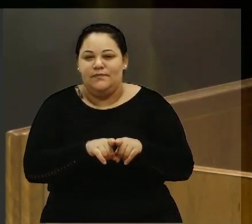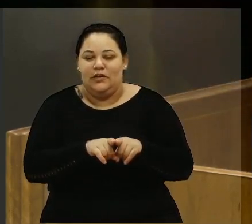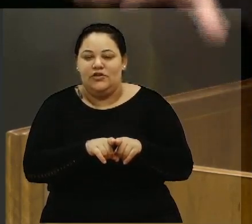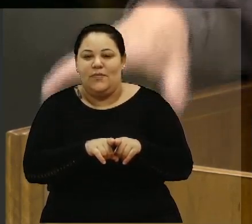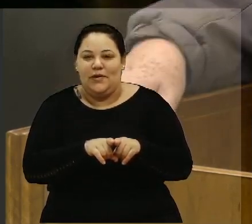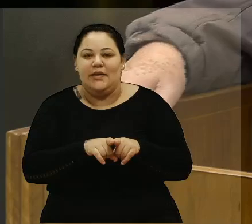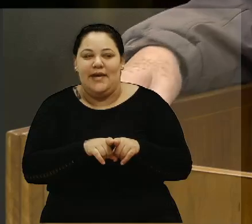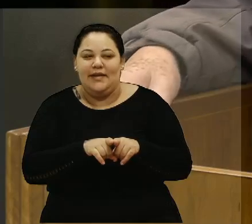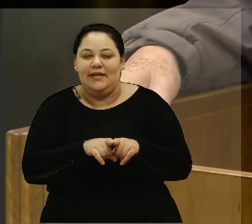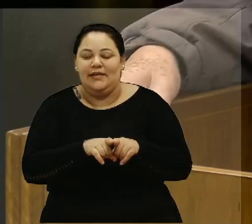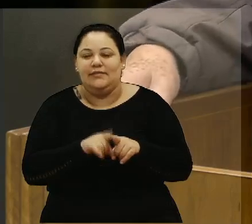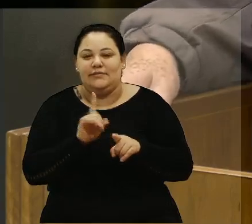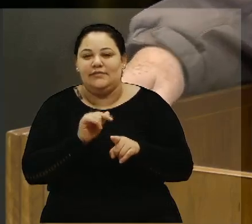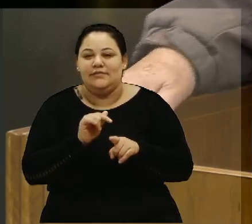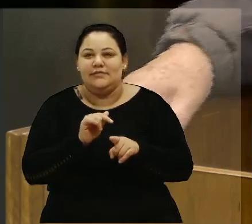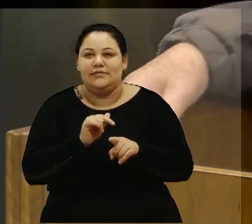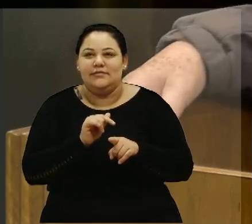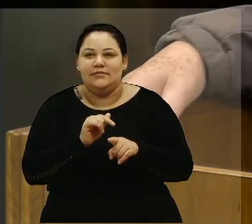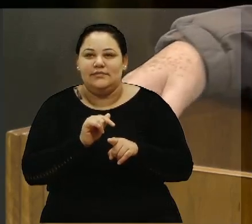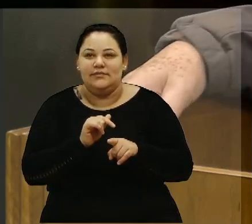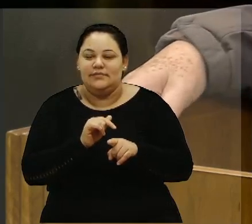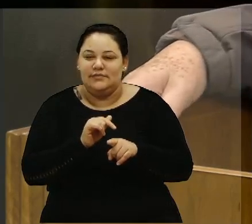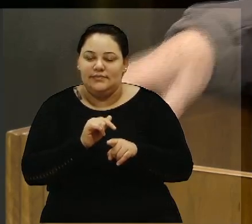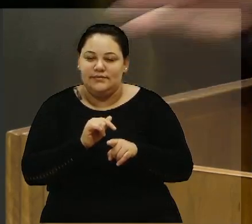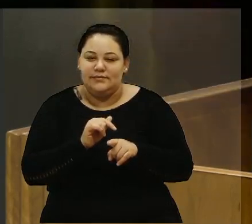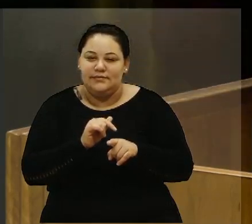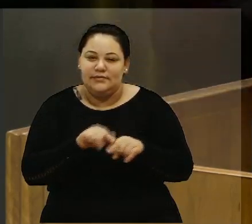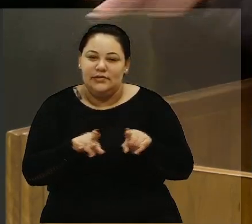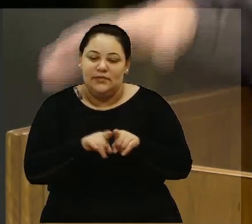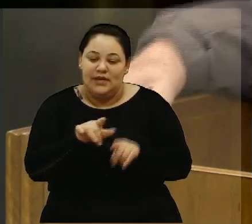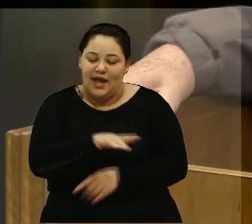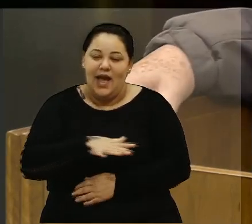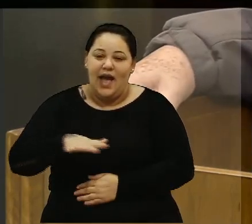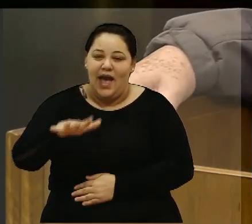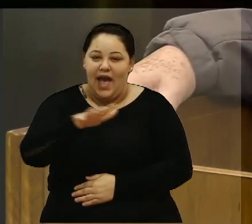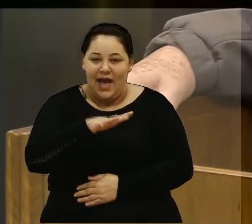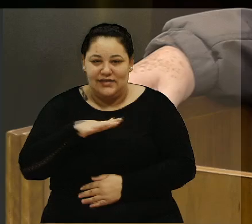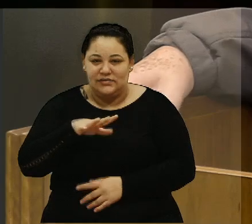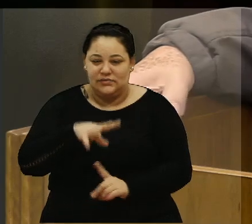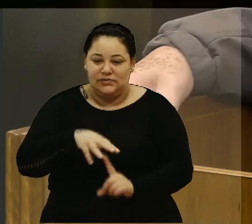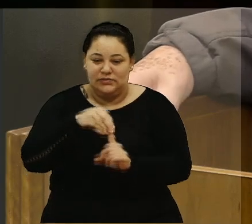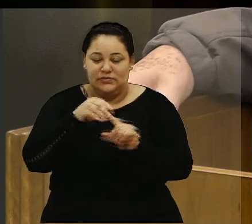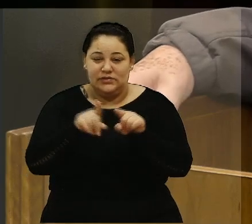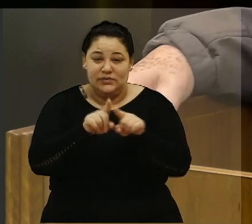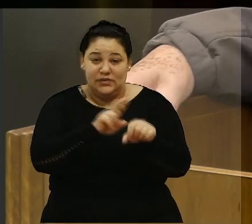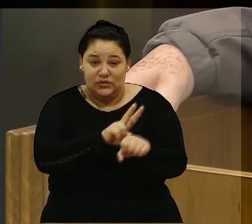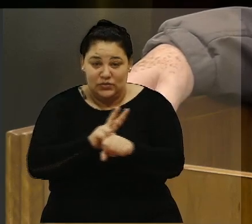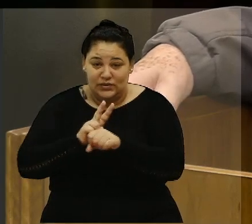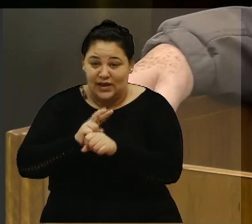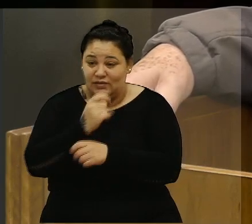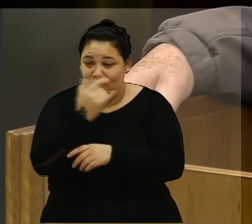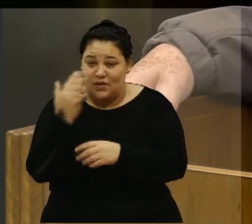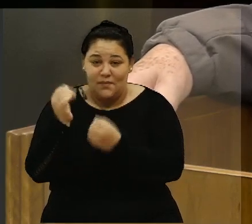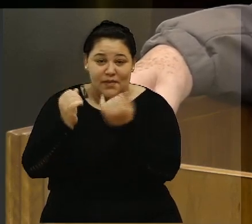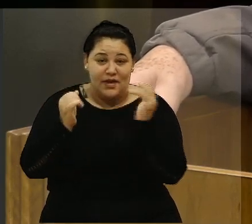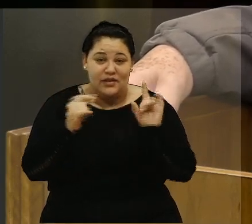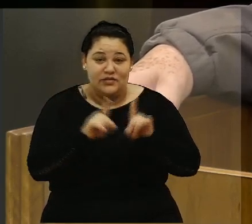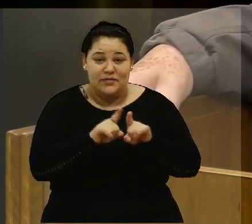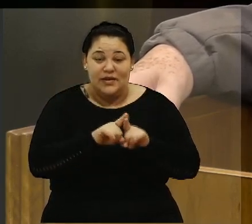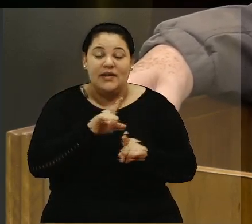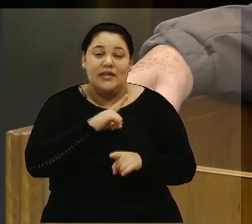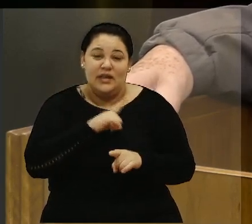Um vale encaixado, né? Um vale encaixado, são áreas ali principalmente de preservação ambiental, né? que existem